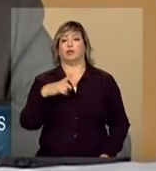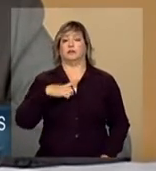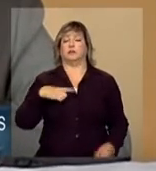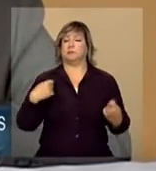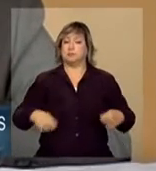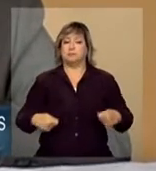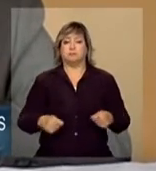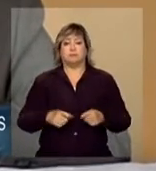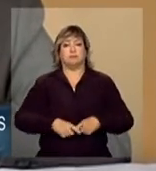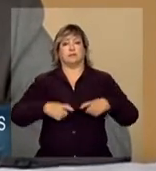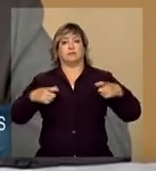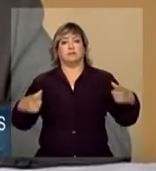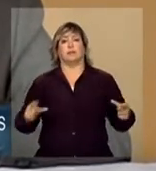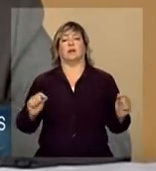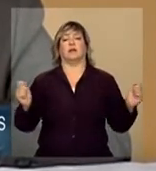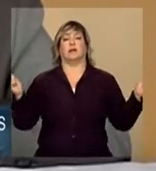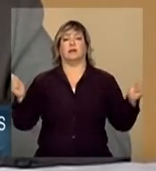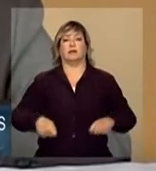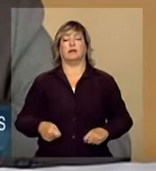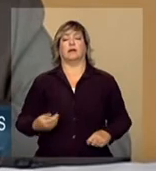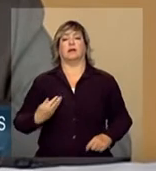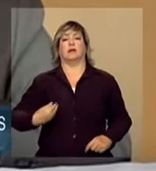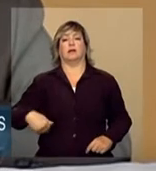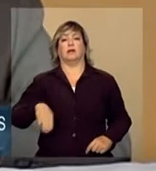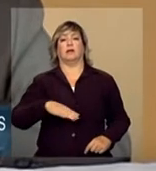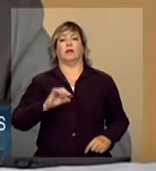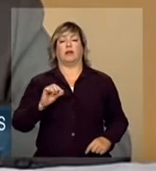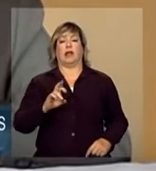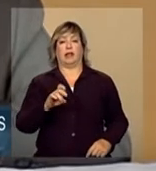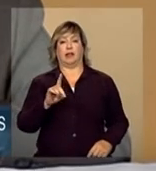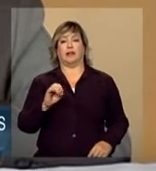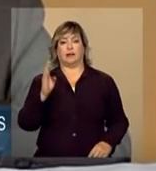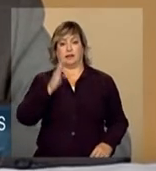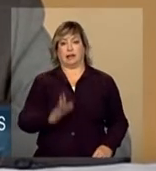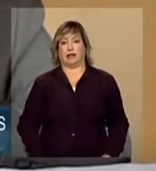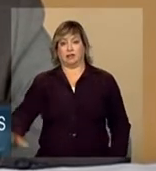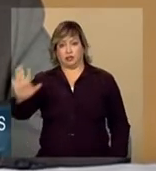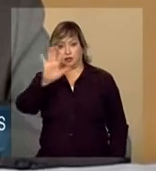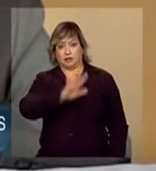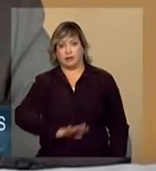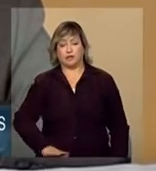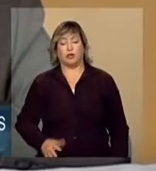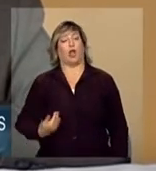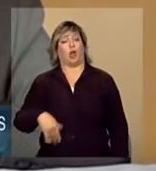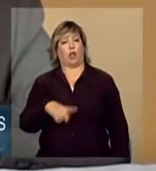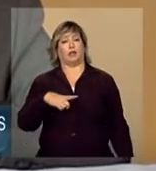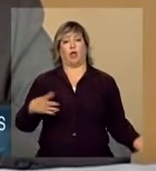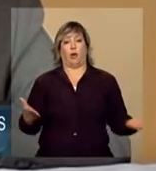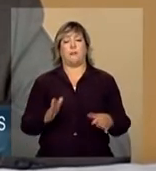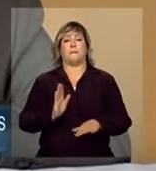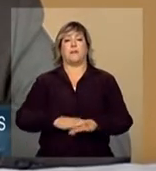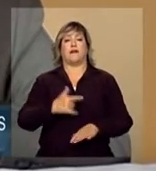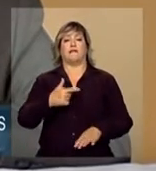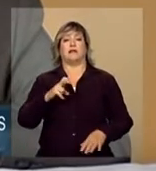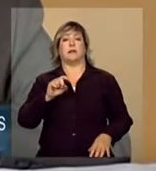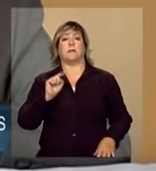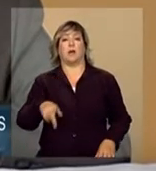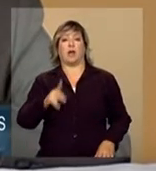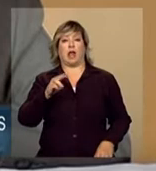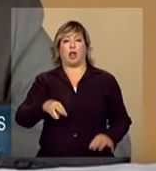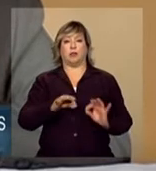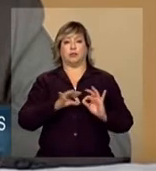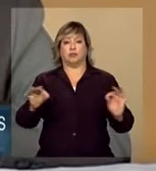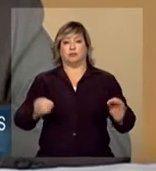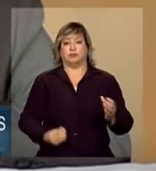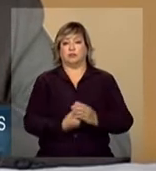ampliar significativamente a capacidade da nossa rede nacional. Nós temos hoje mais de 25 mil quilômetros implantados, sendo